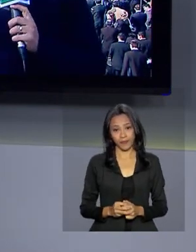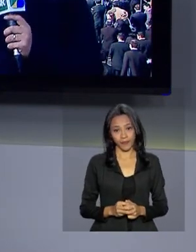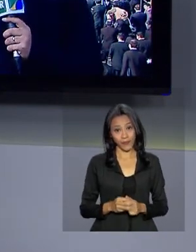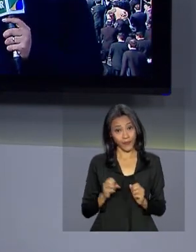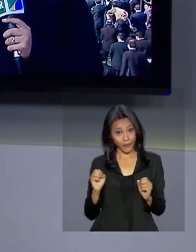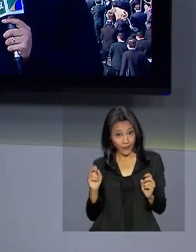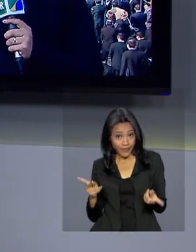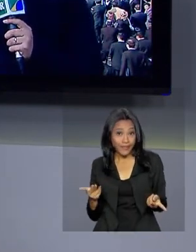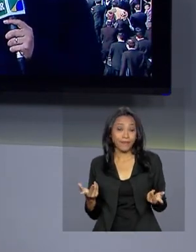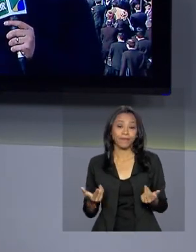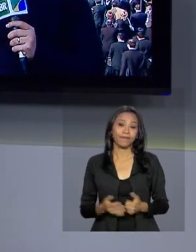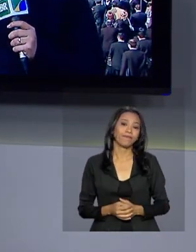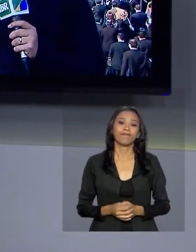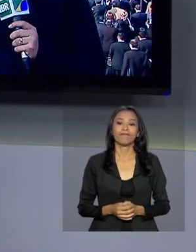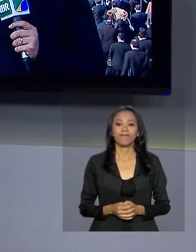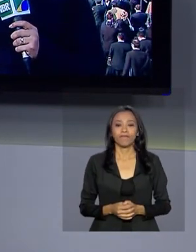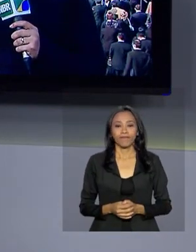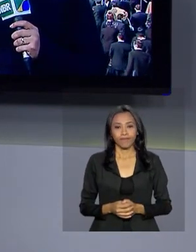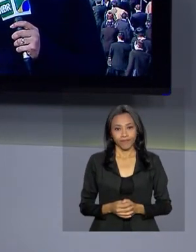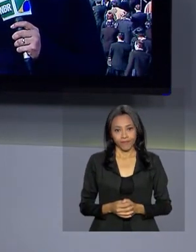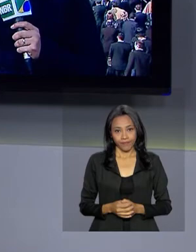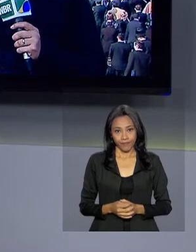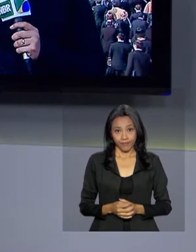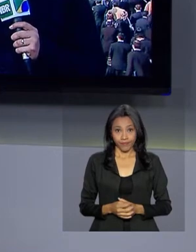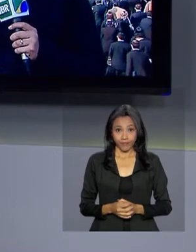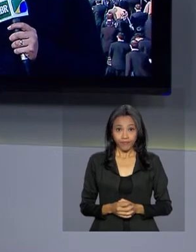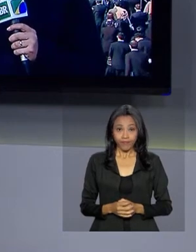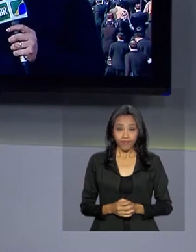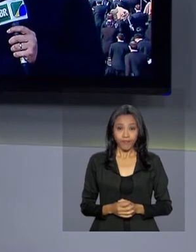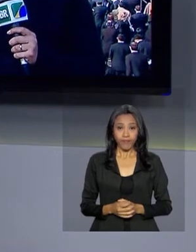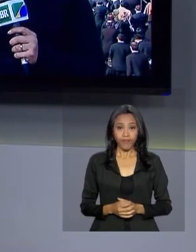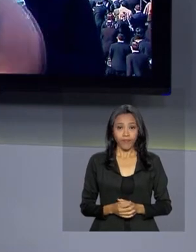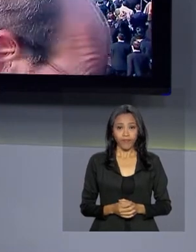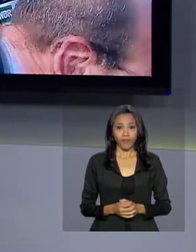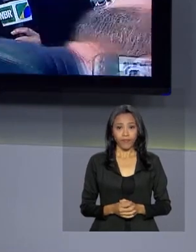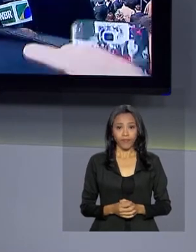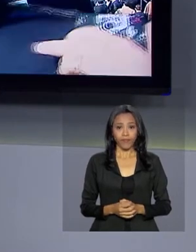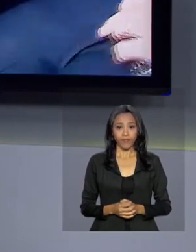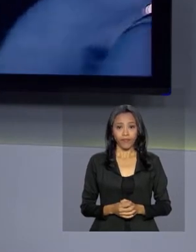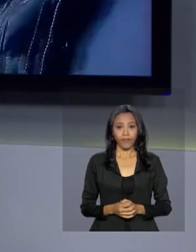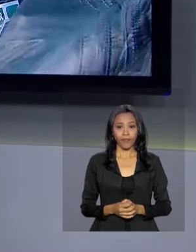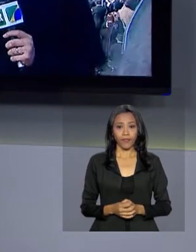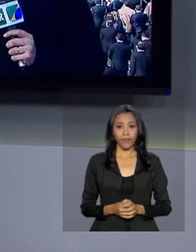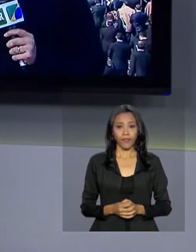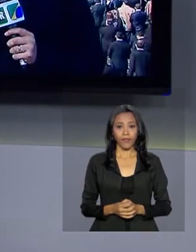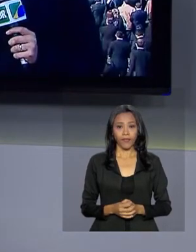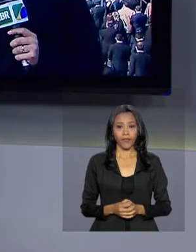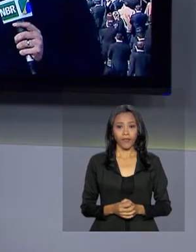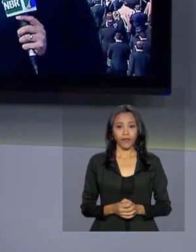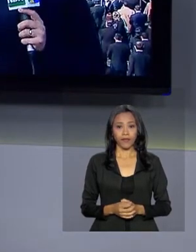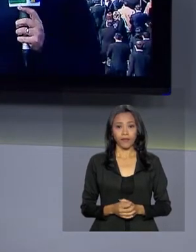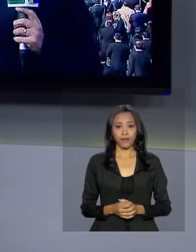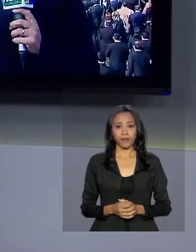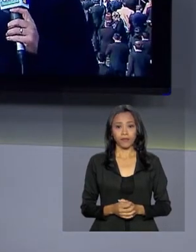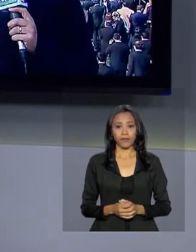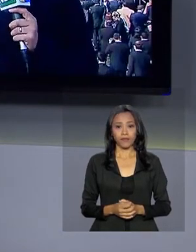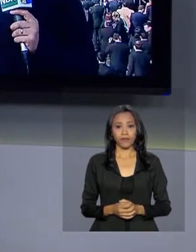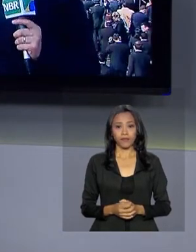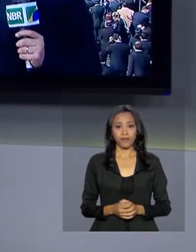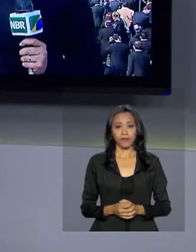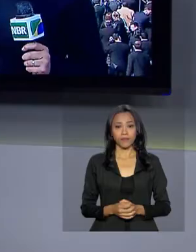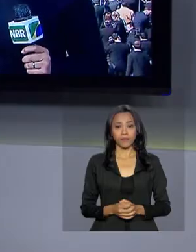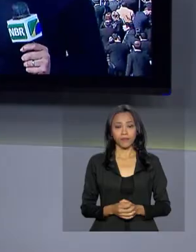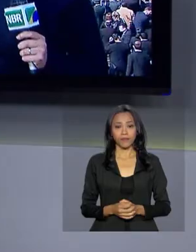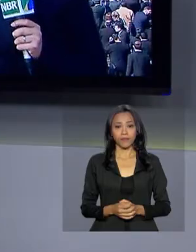Ok. Nesta inauguração de uma nova etapa. Não. De decidir que tipo de